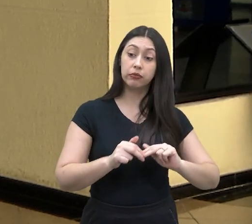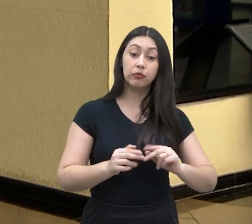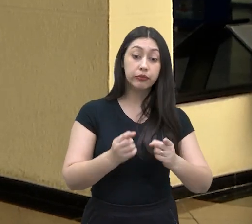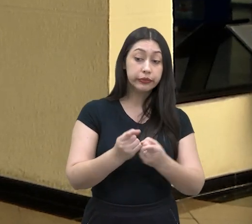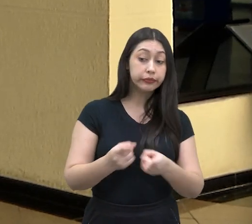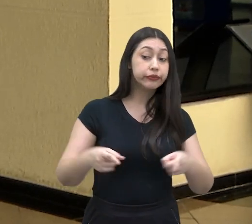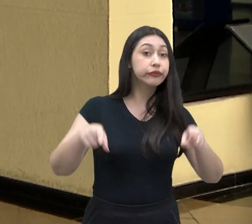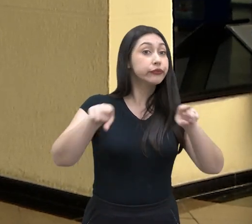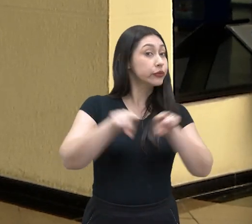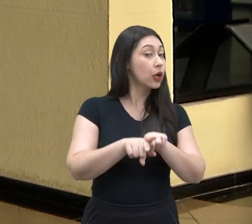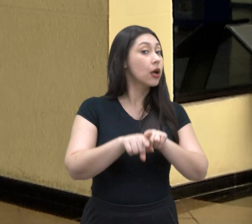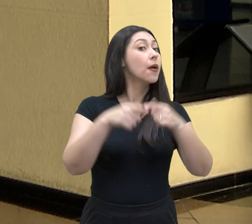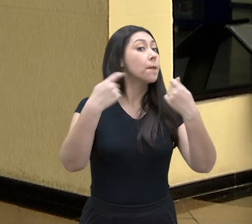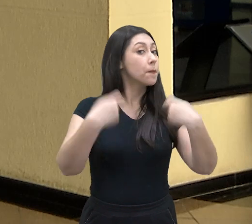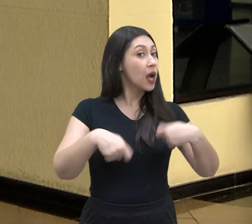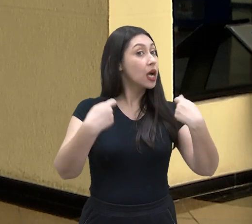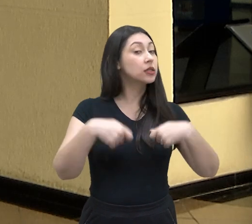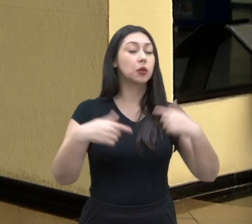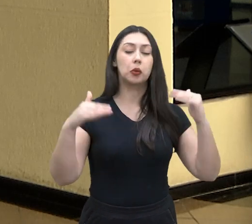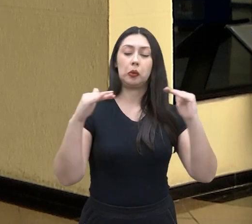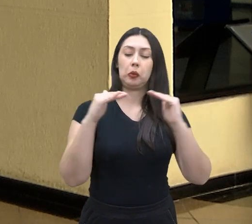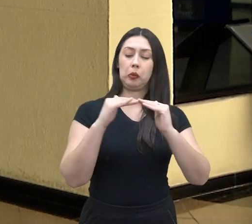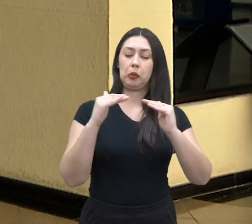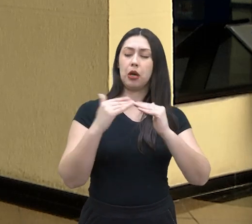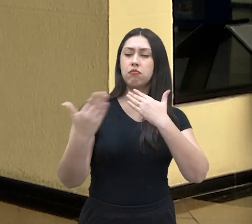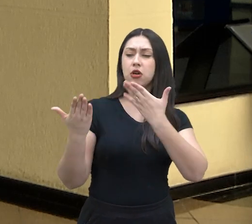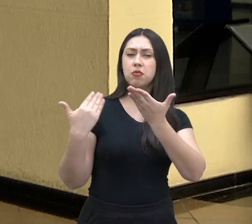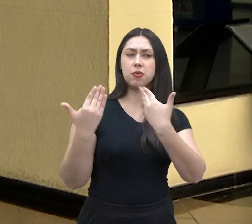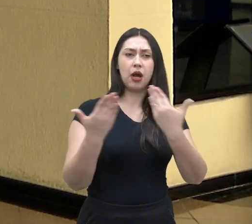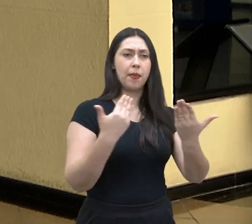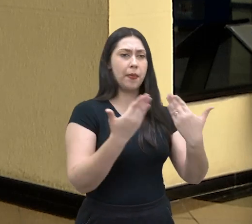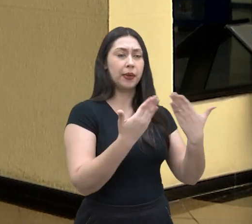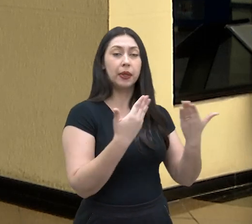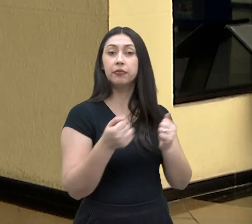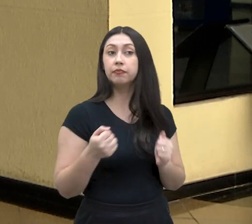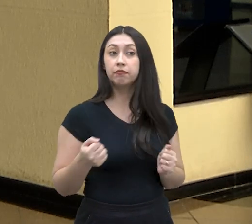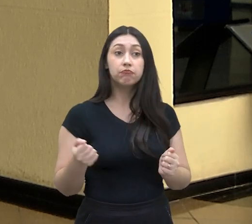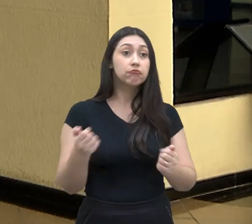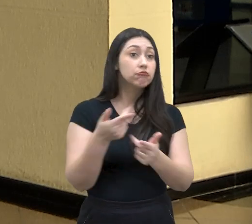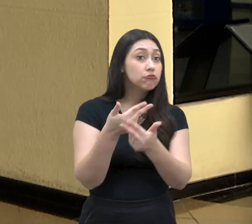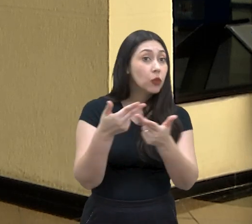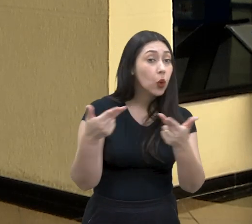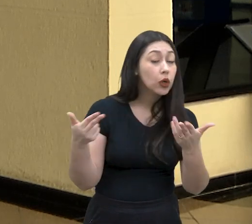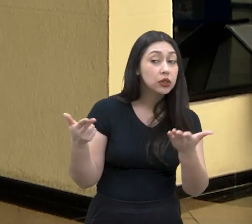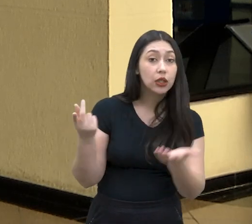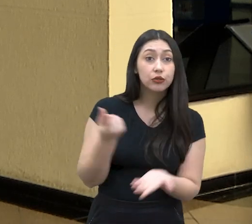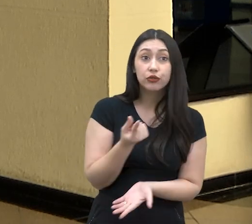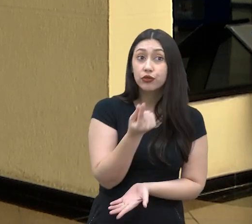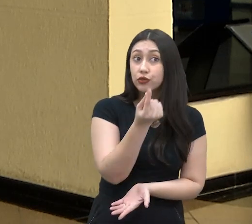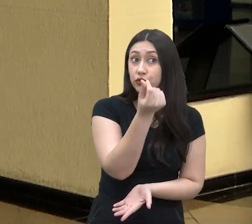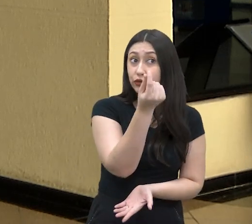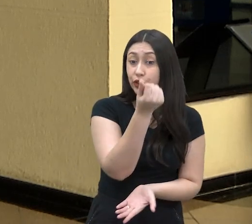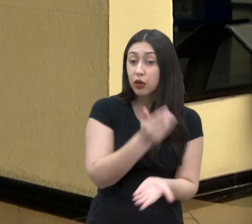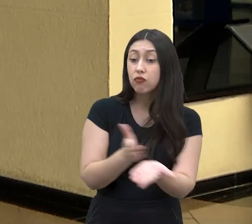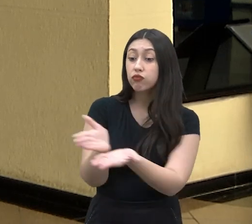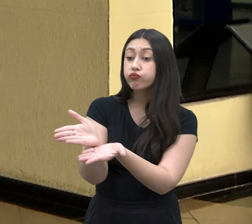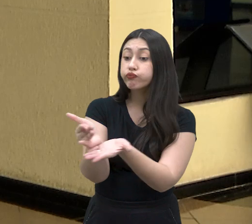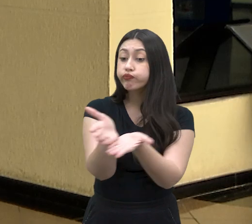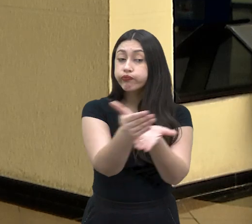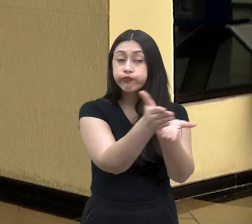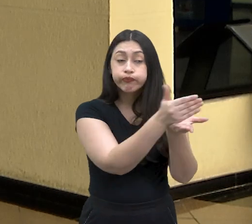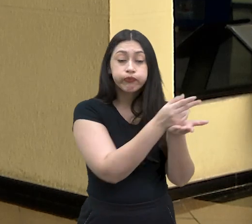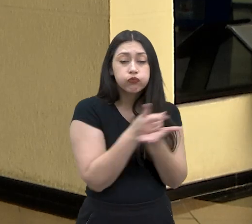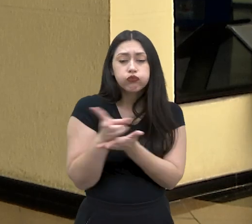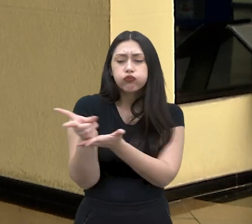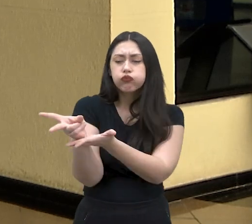necessário que os 2 poderes sentem à mesa e cheguem a um consenso, tanto naquilo que a gente vai arrecadar como recurso